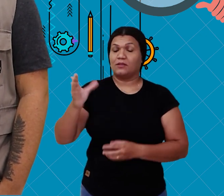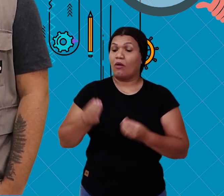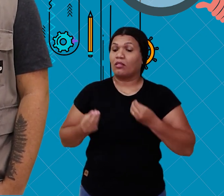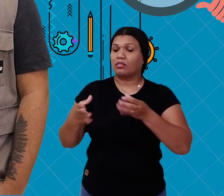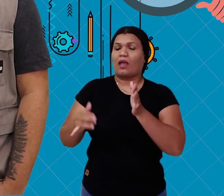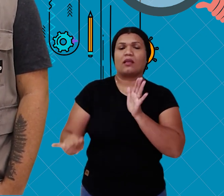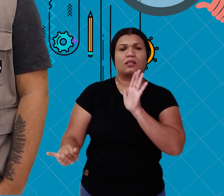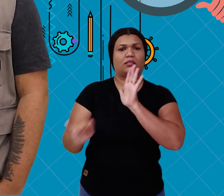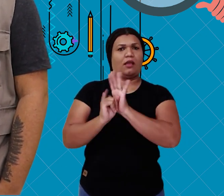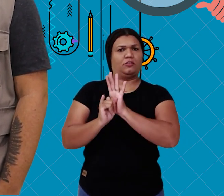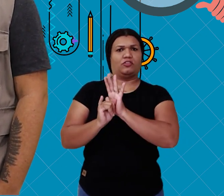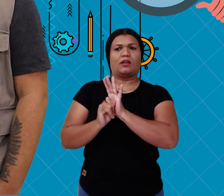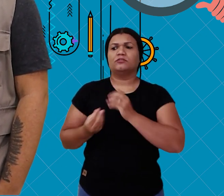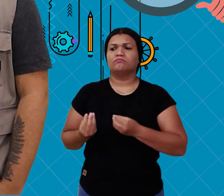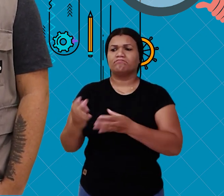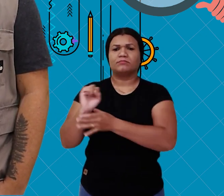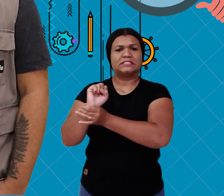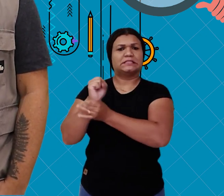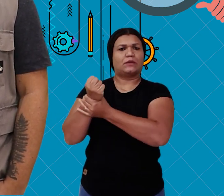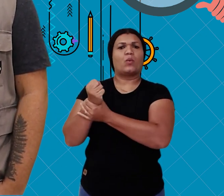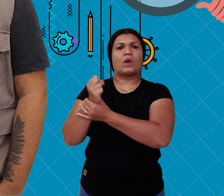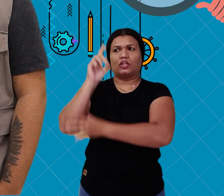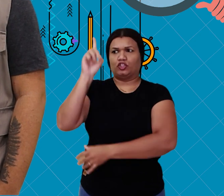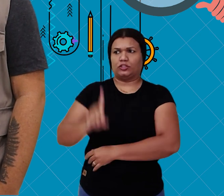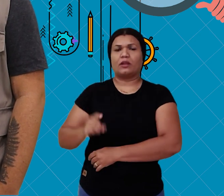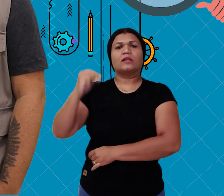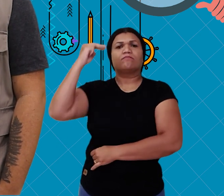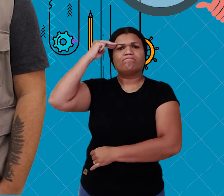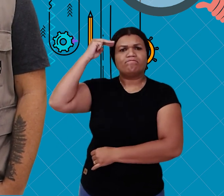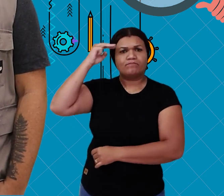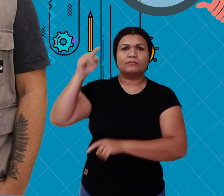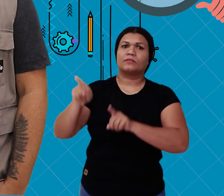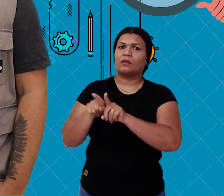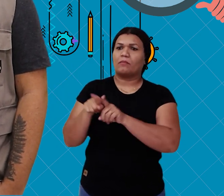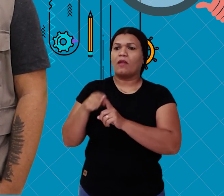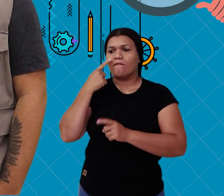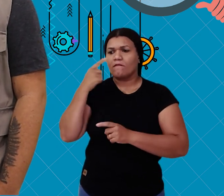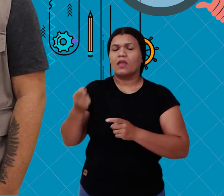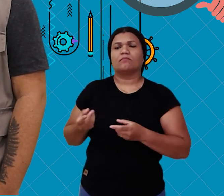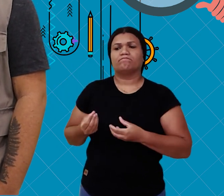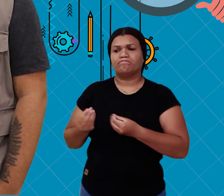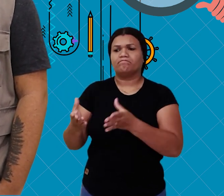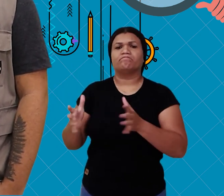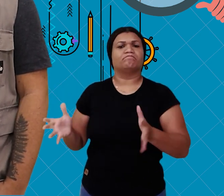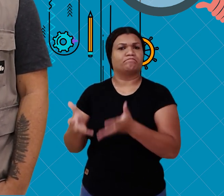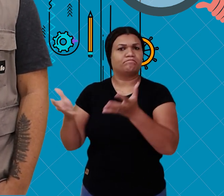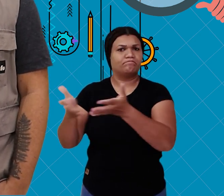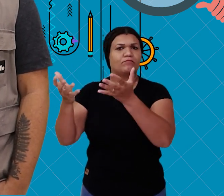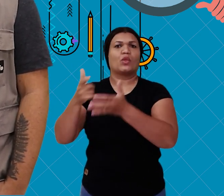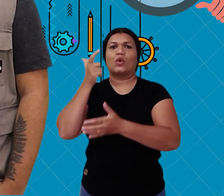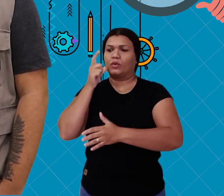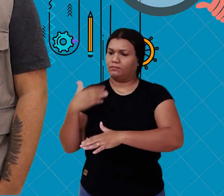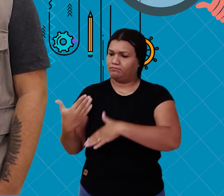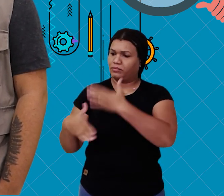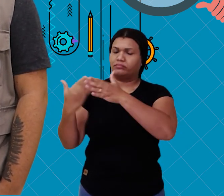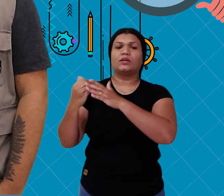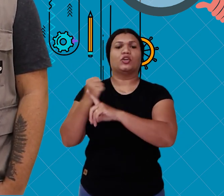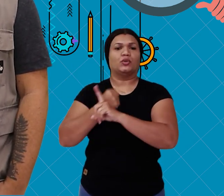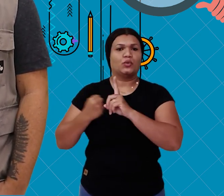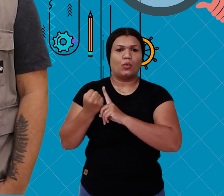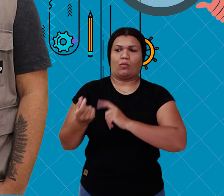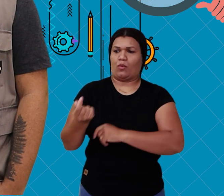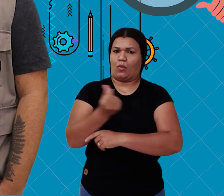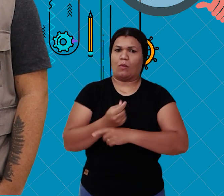visando fortalecer identidades, garantir o direito à memória e também contribuir para o